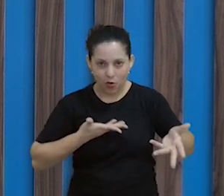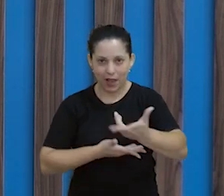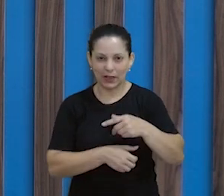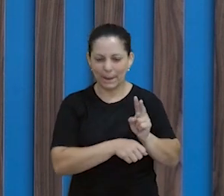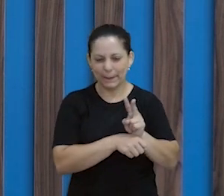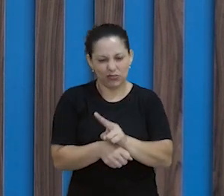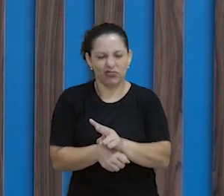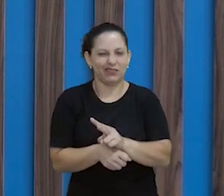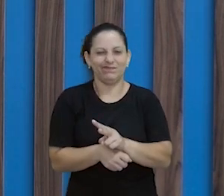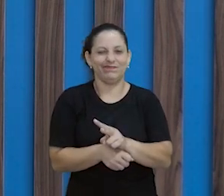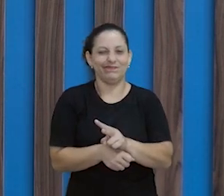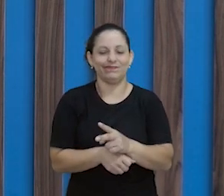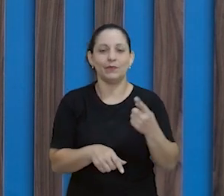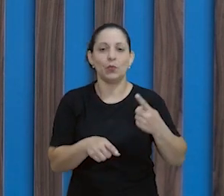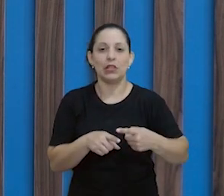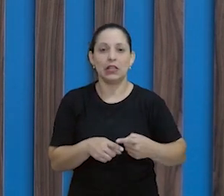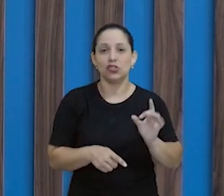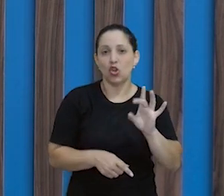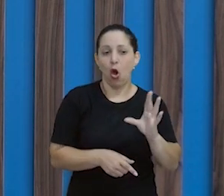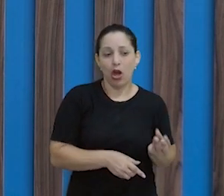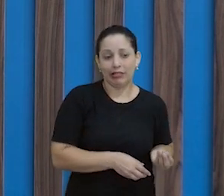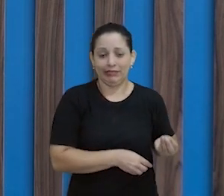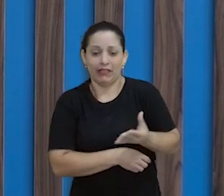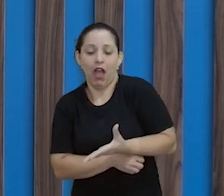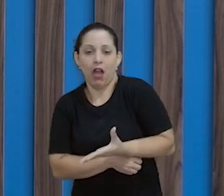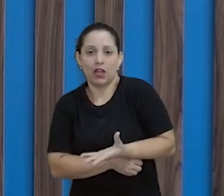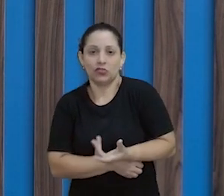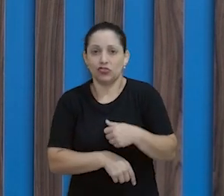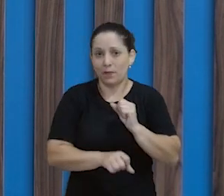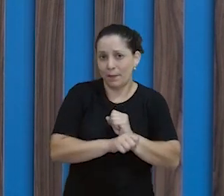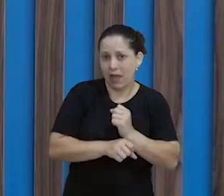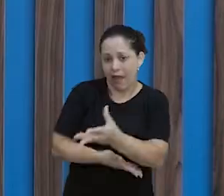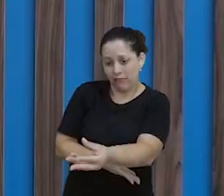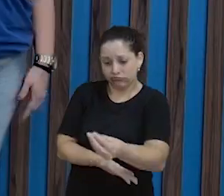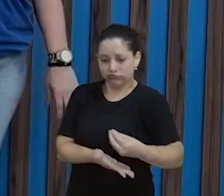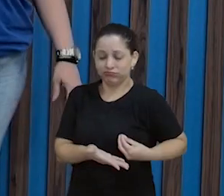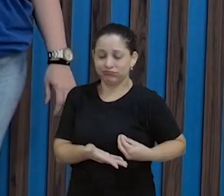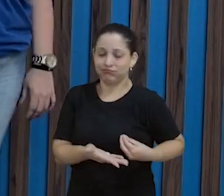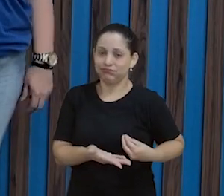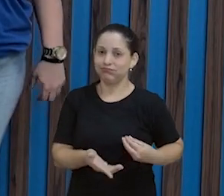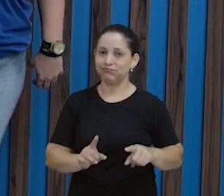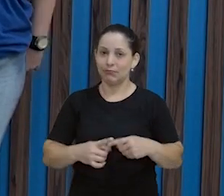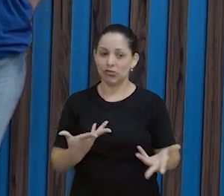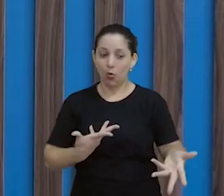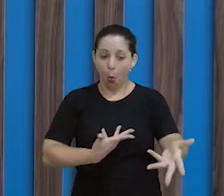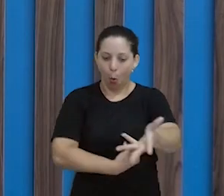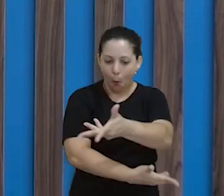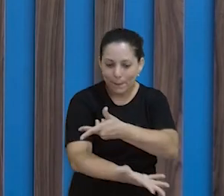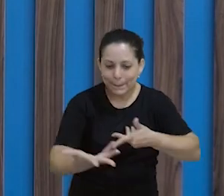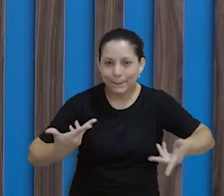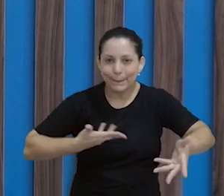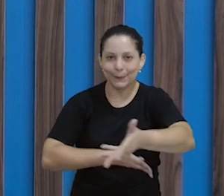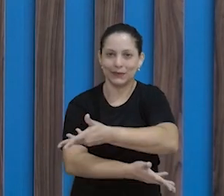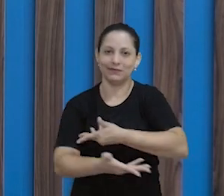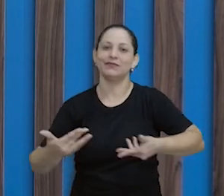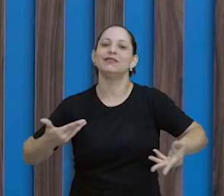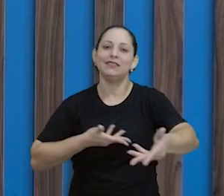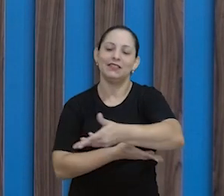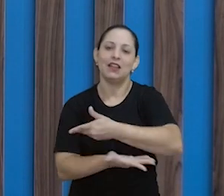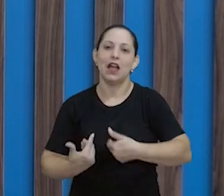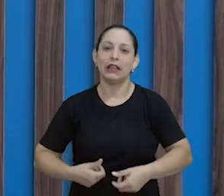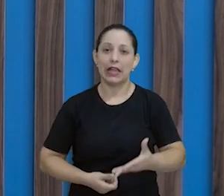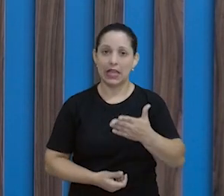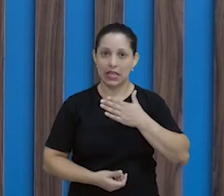Carol? Porque o empréstimo parece que eu dei, né, professor? Estou esperando ali, né? Agora, na questão de compartilhar, é que assim, o que